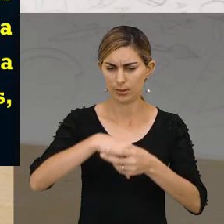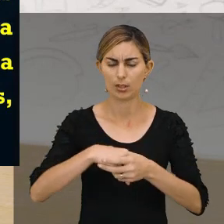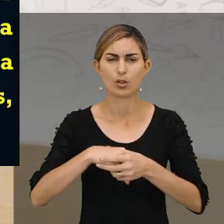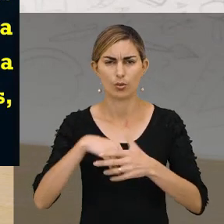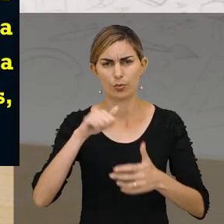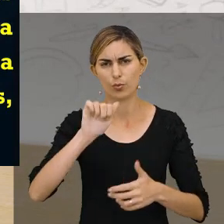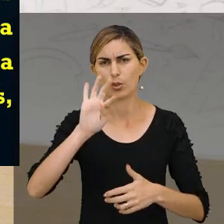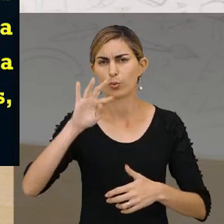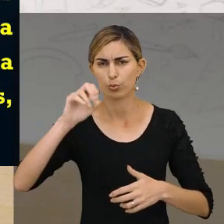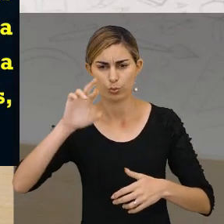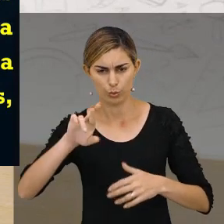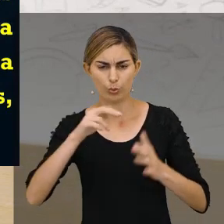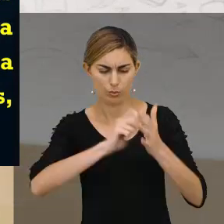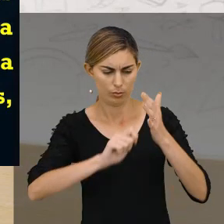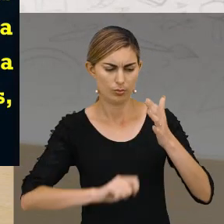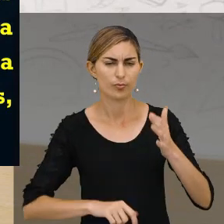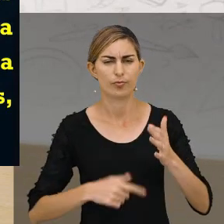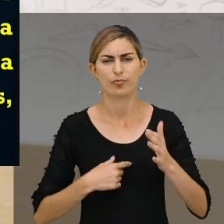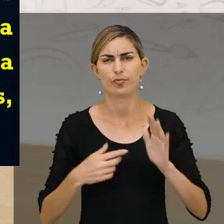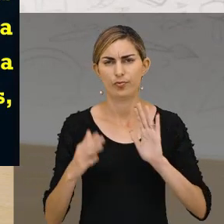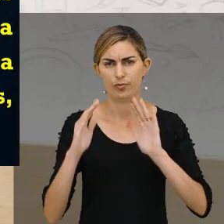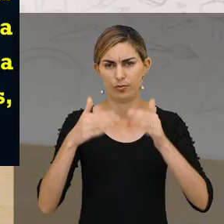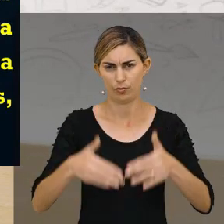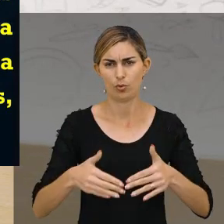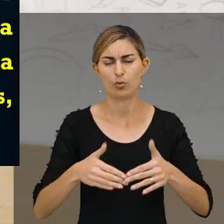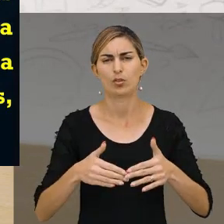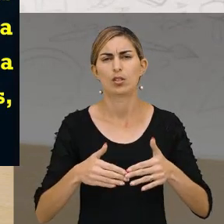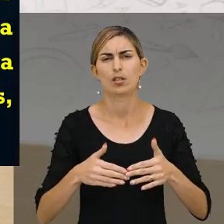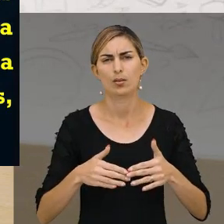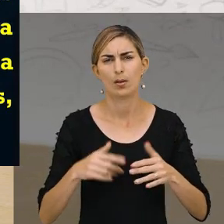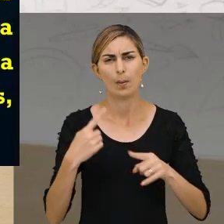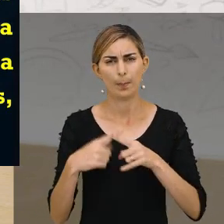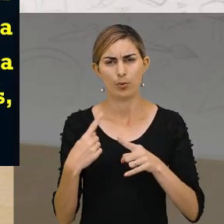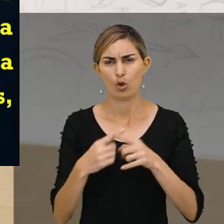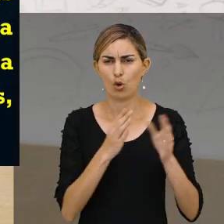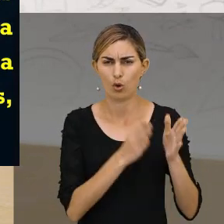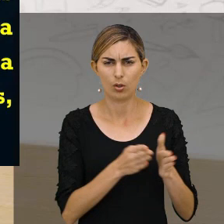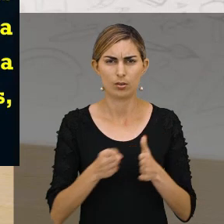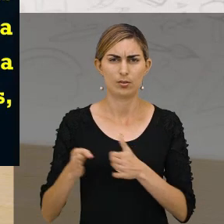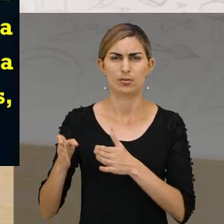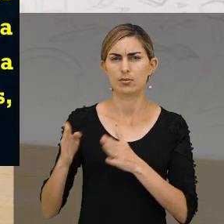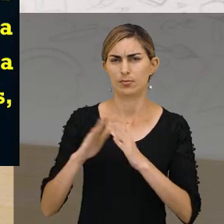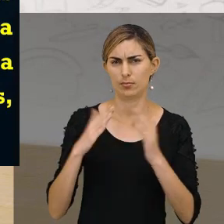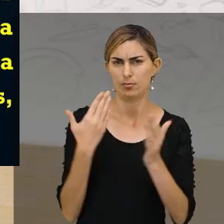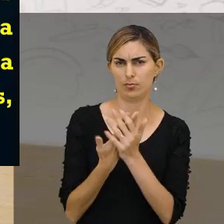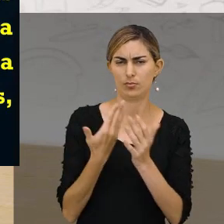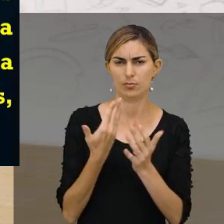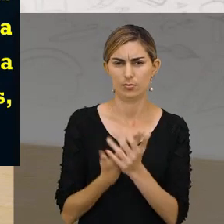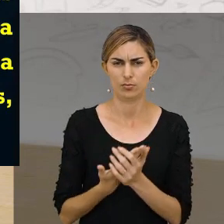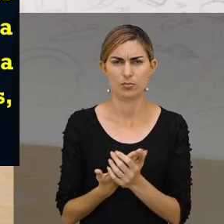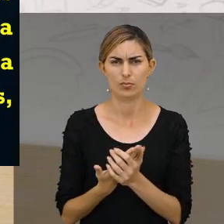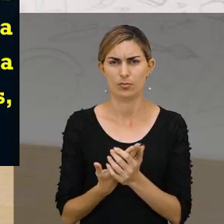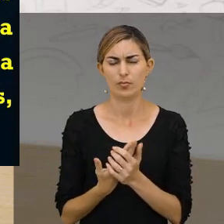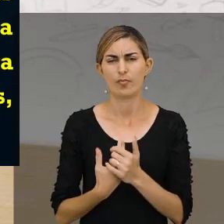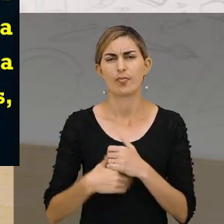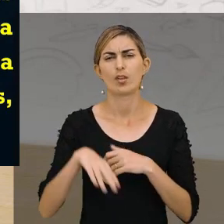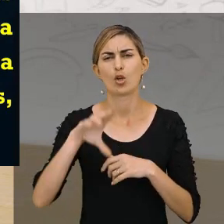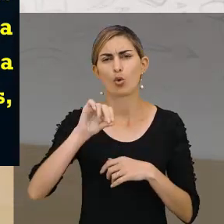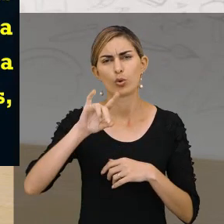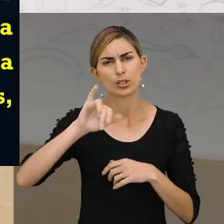internos que esse autor foca com relação à organização da escola.